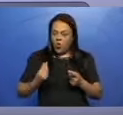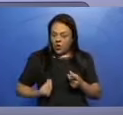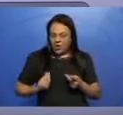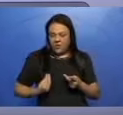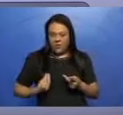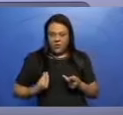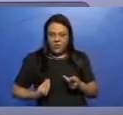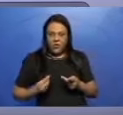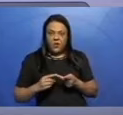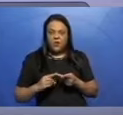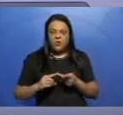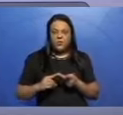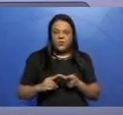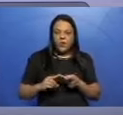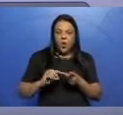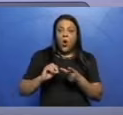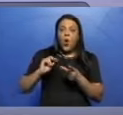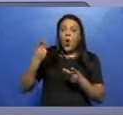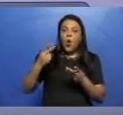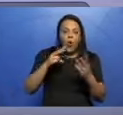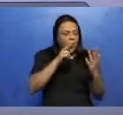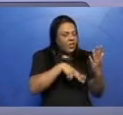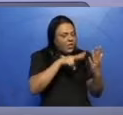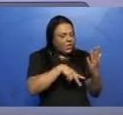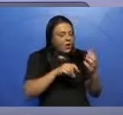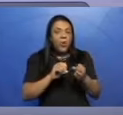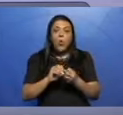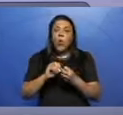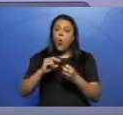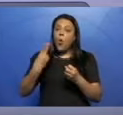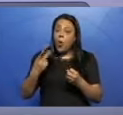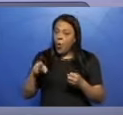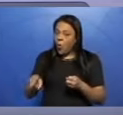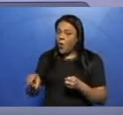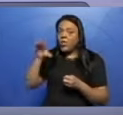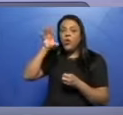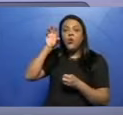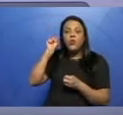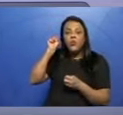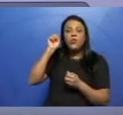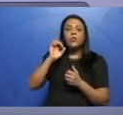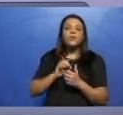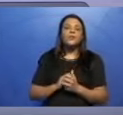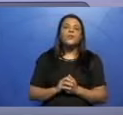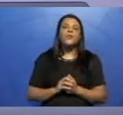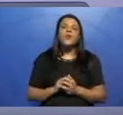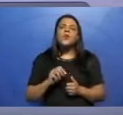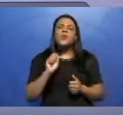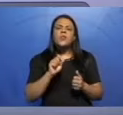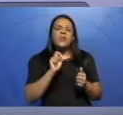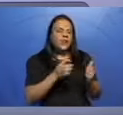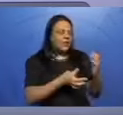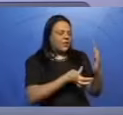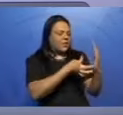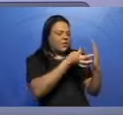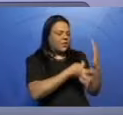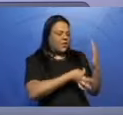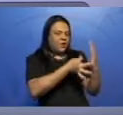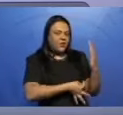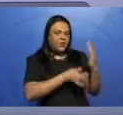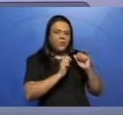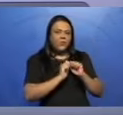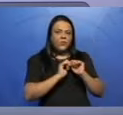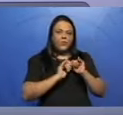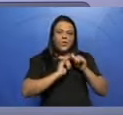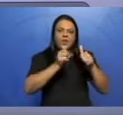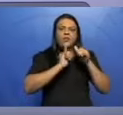dele, ou ele leu, ou então ele ouviu de alguém. Os textos narrativos partem de fatos,